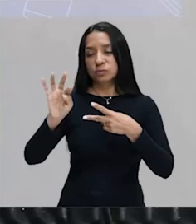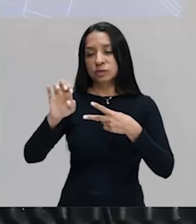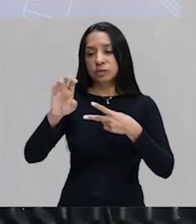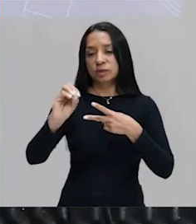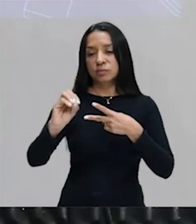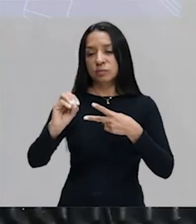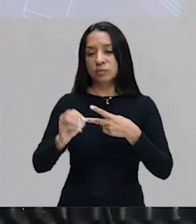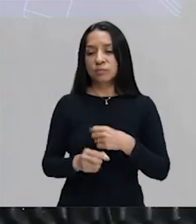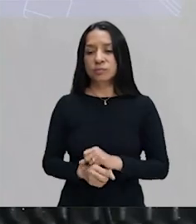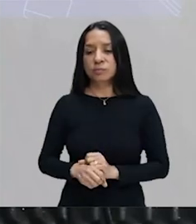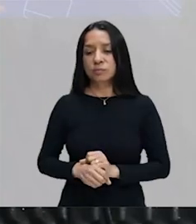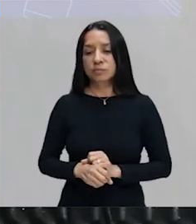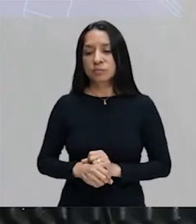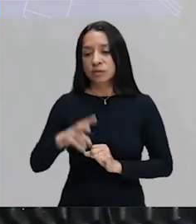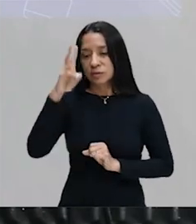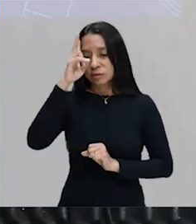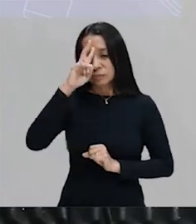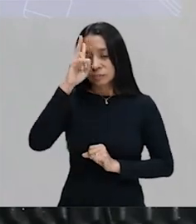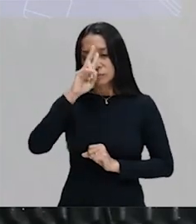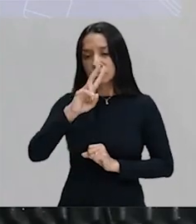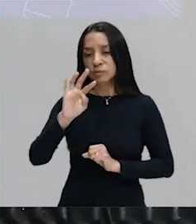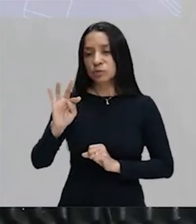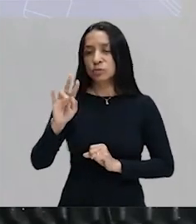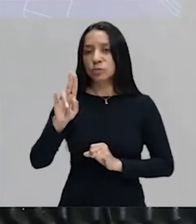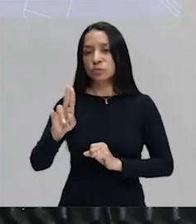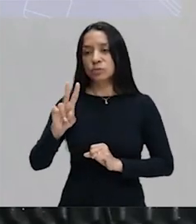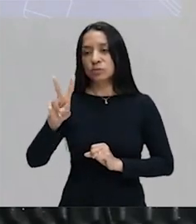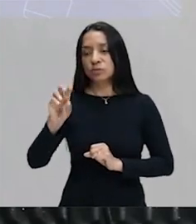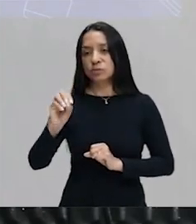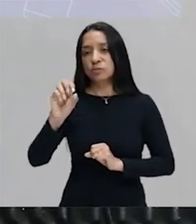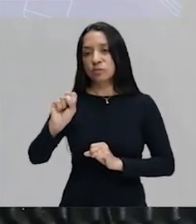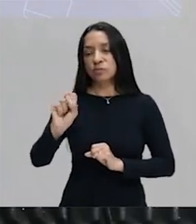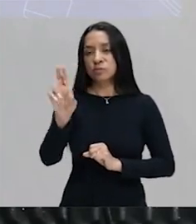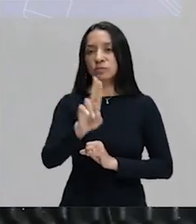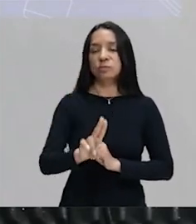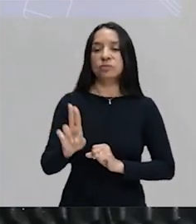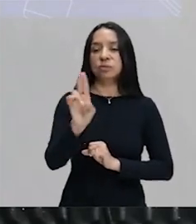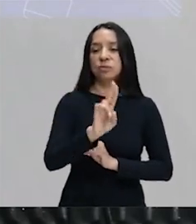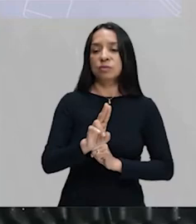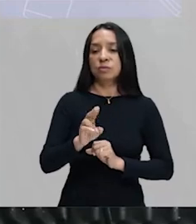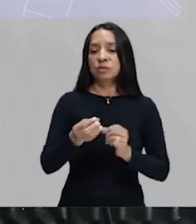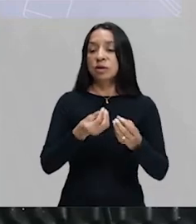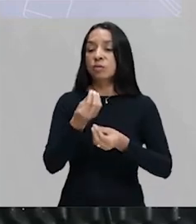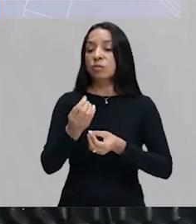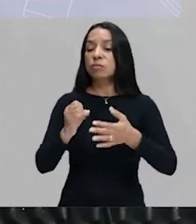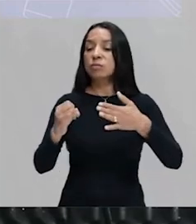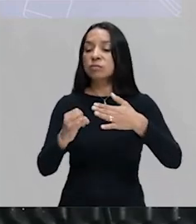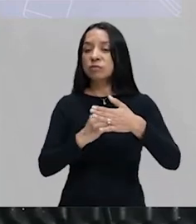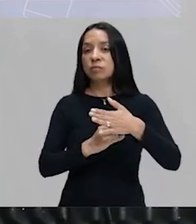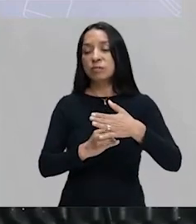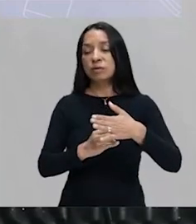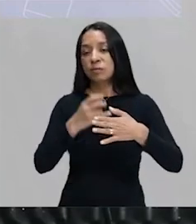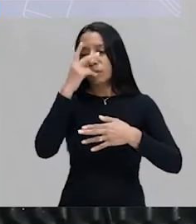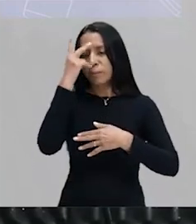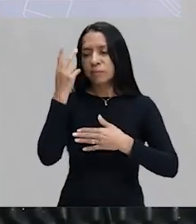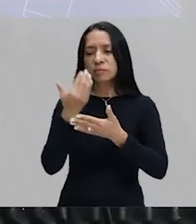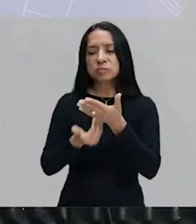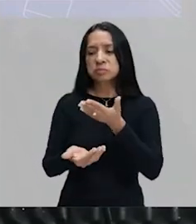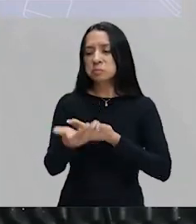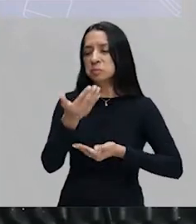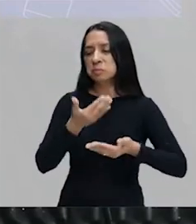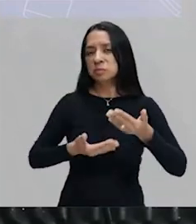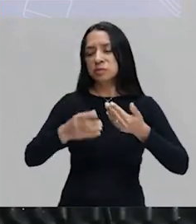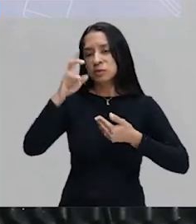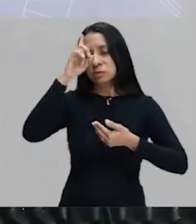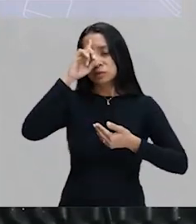Mas, para vocês lembrarem, tu e vos eu utilizo de maneira informal, com pessoas do meu convívio,